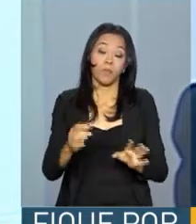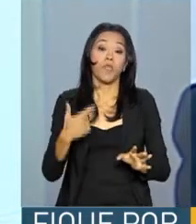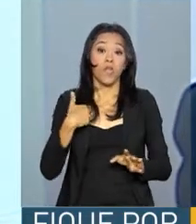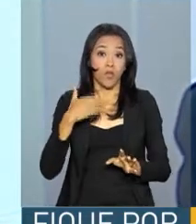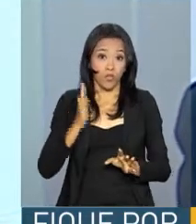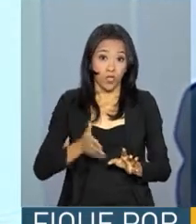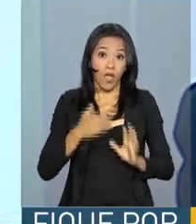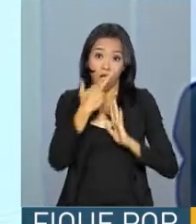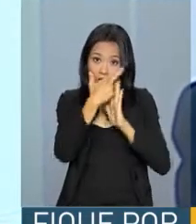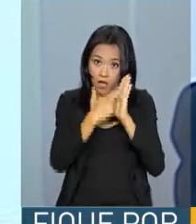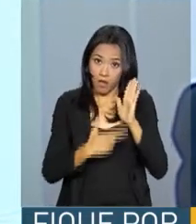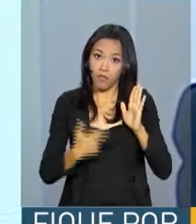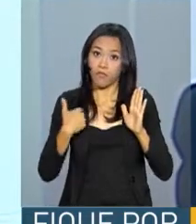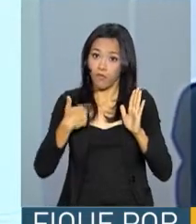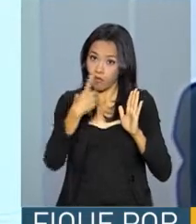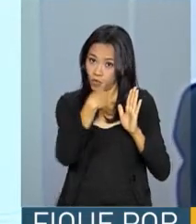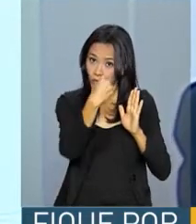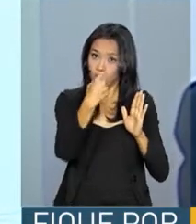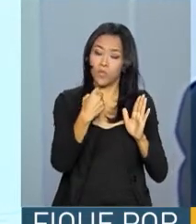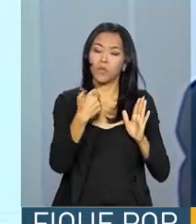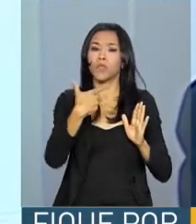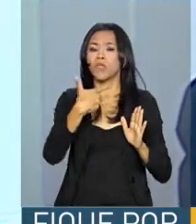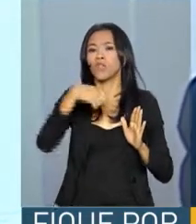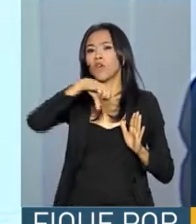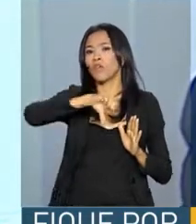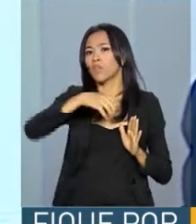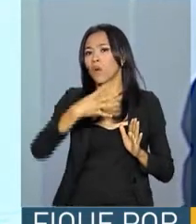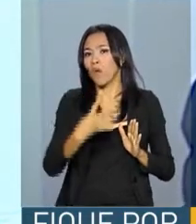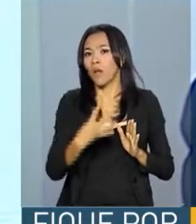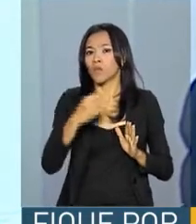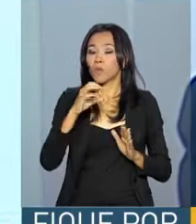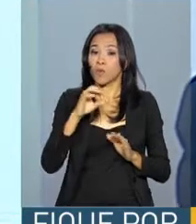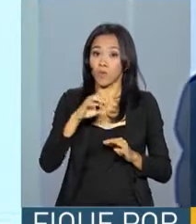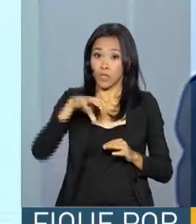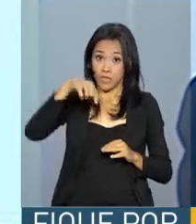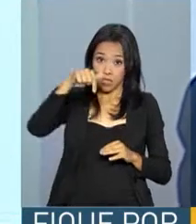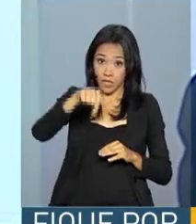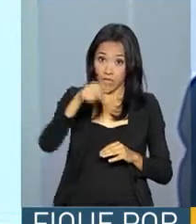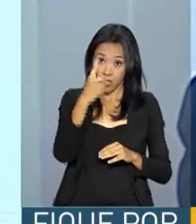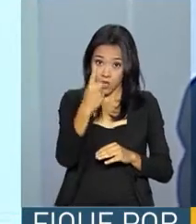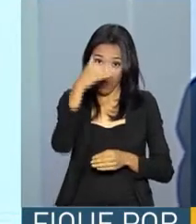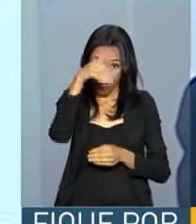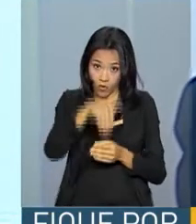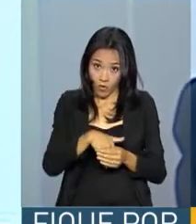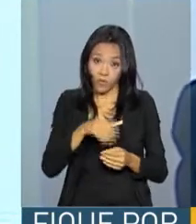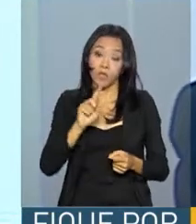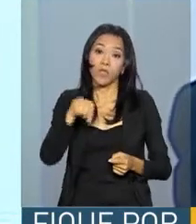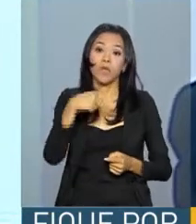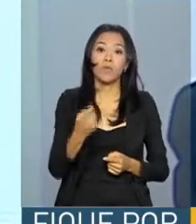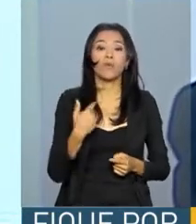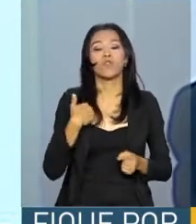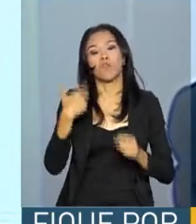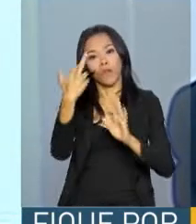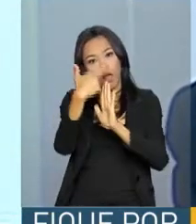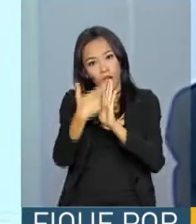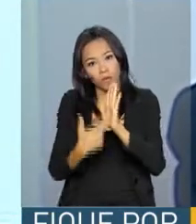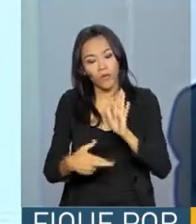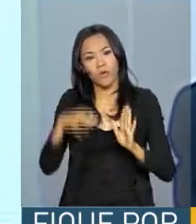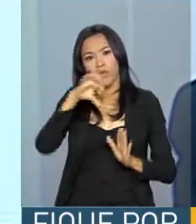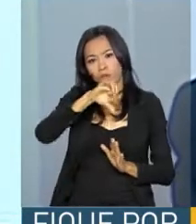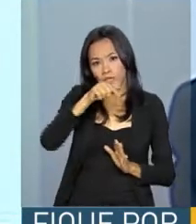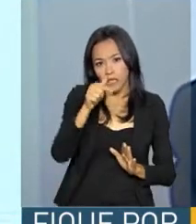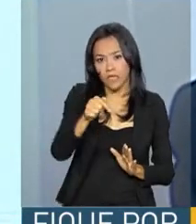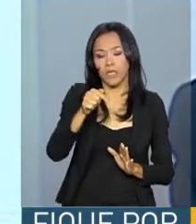da Previdência. Eu tinha sido eleito em 94 com 71 mil votos. Depois eu fui relator da Previdência, em